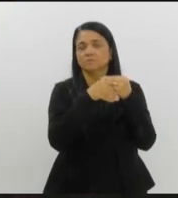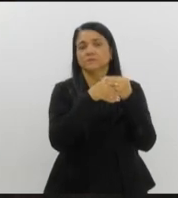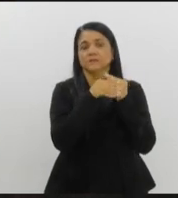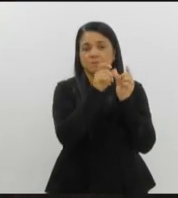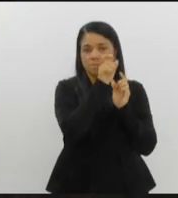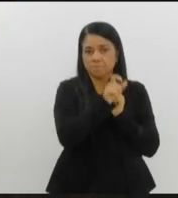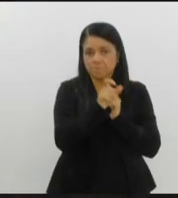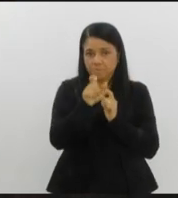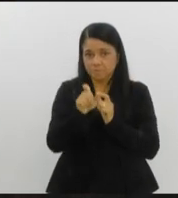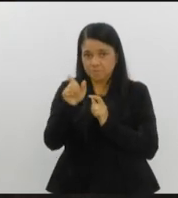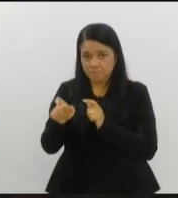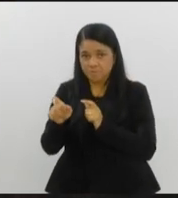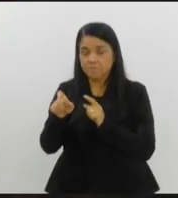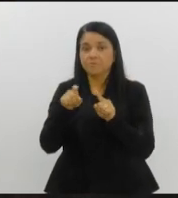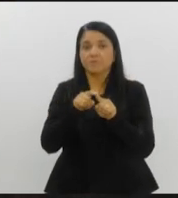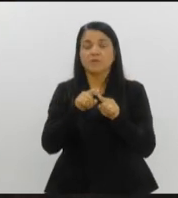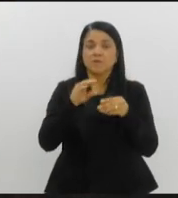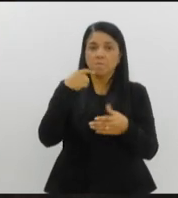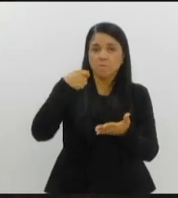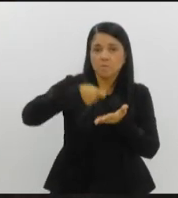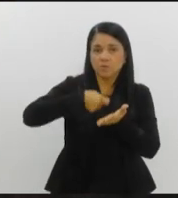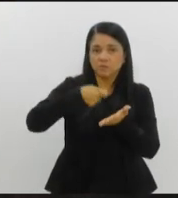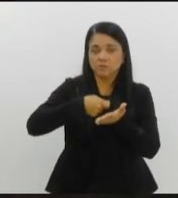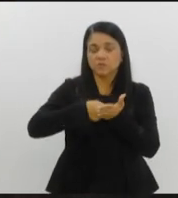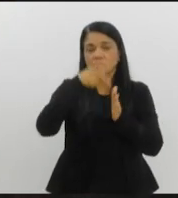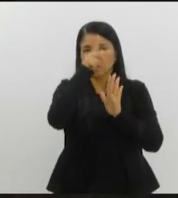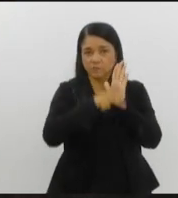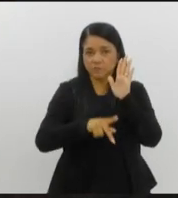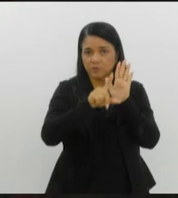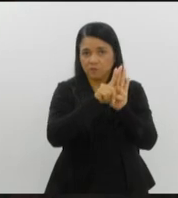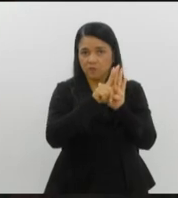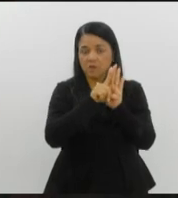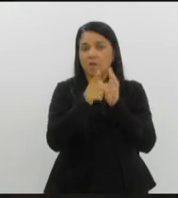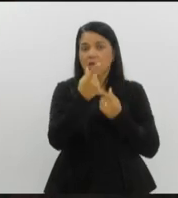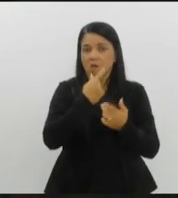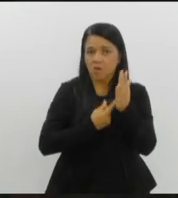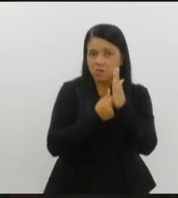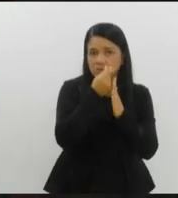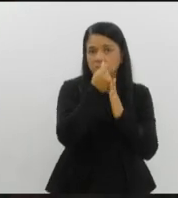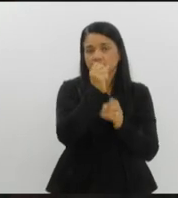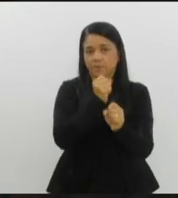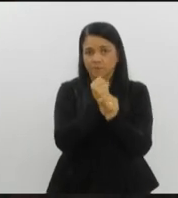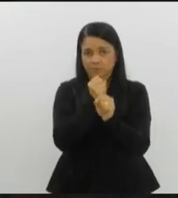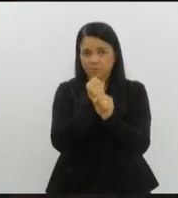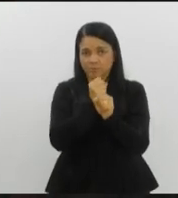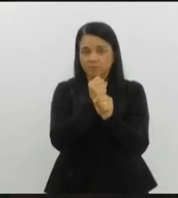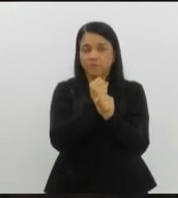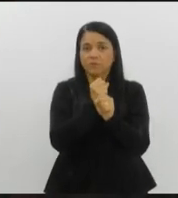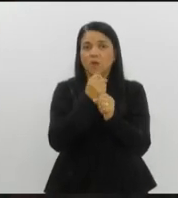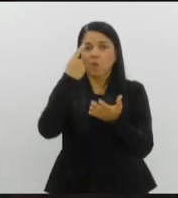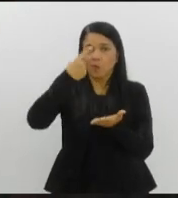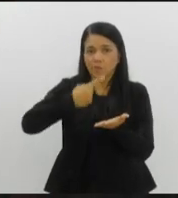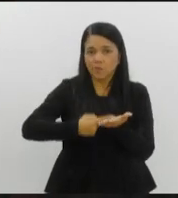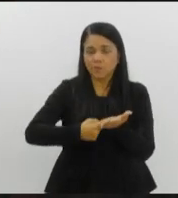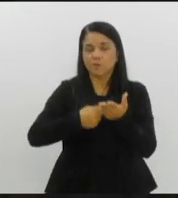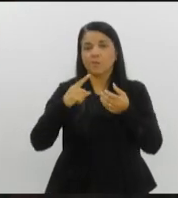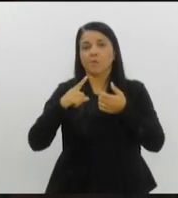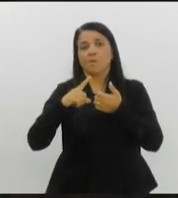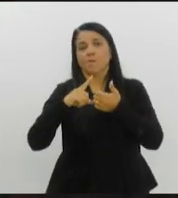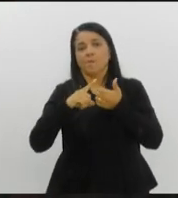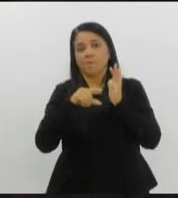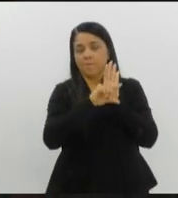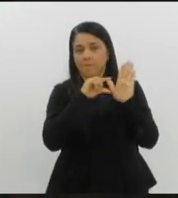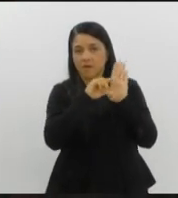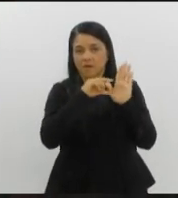individuais impositivas ao projeto de lei orçamentária anual em cumprimento ao disposto no parágrafo 9º do